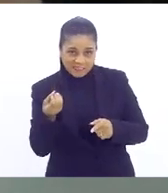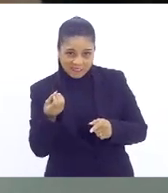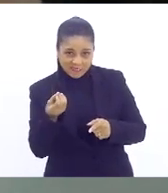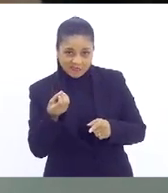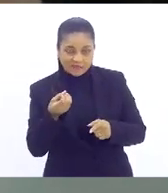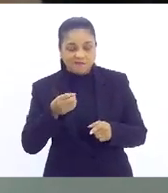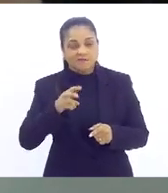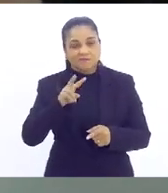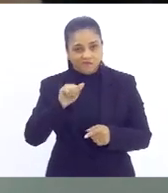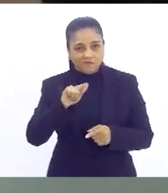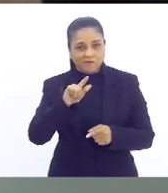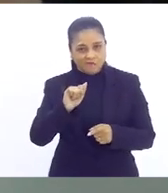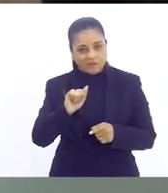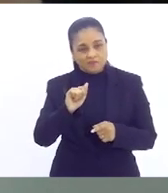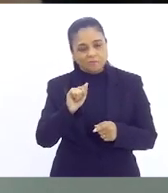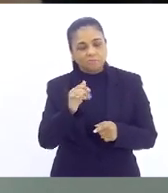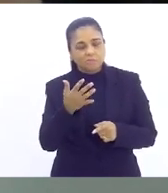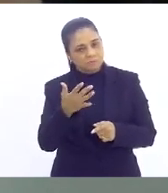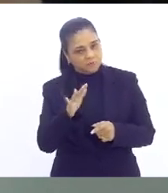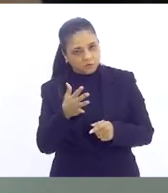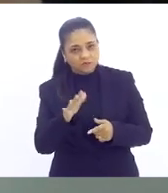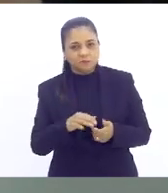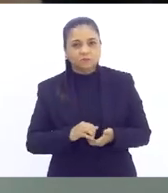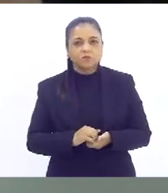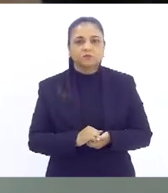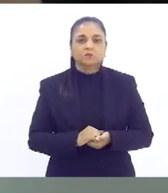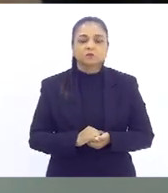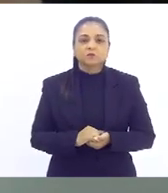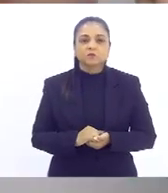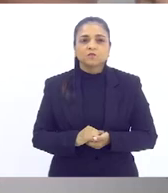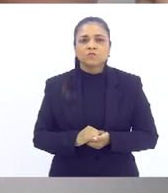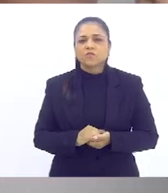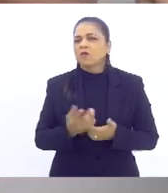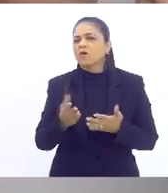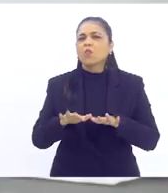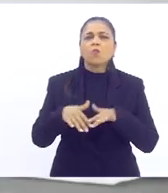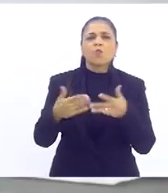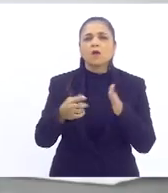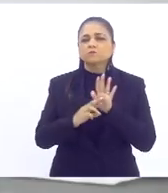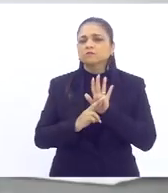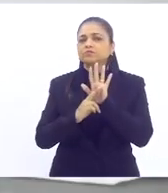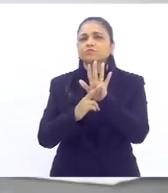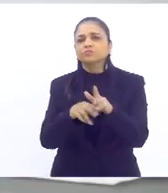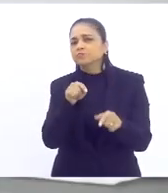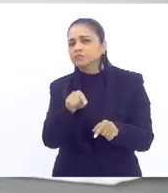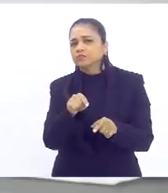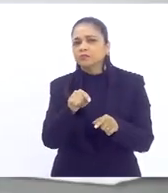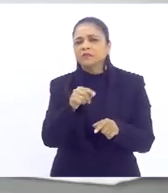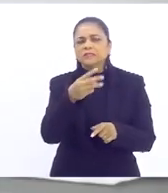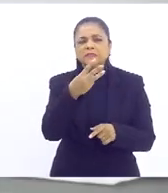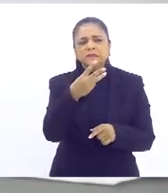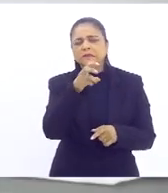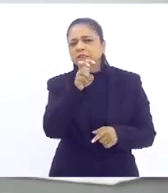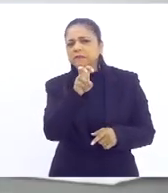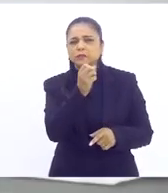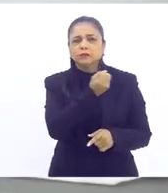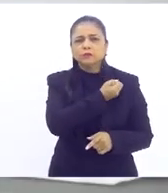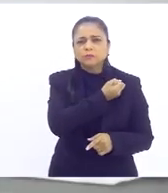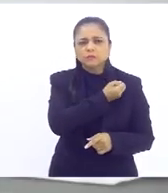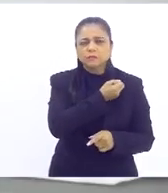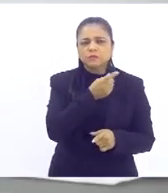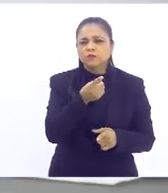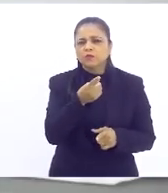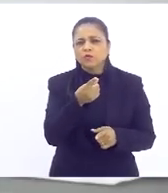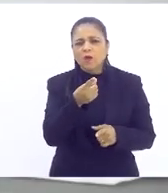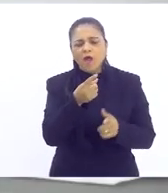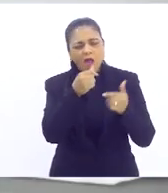de 600 ou aproximadamente isso quando foi apresentado o número de 35 foi feito algum